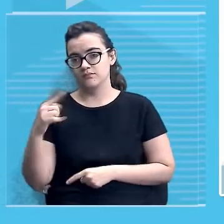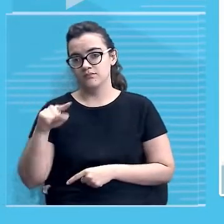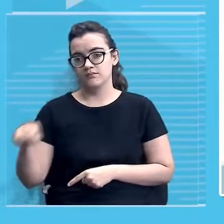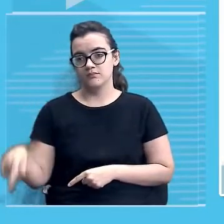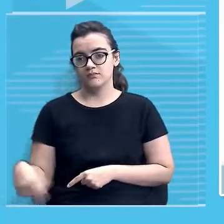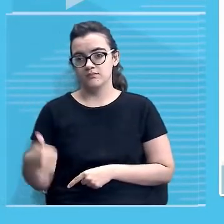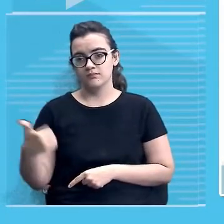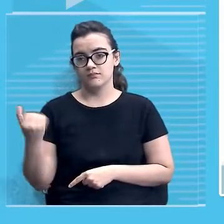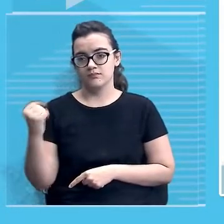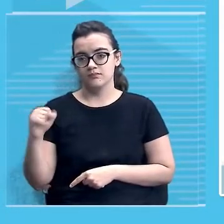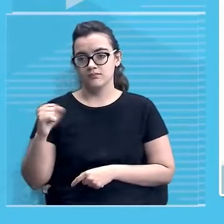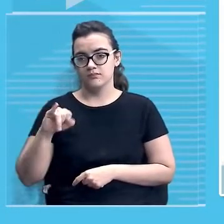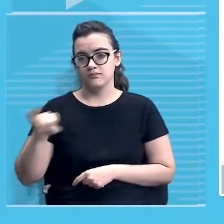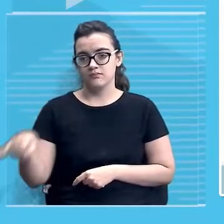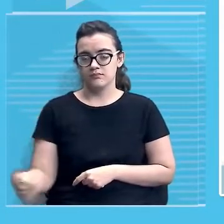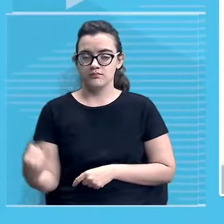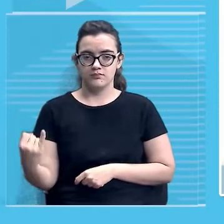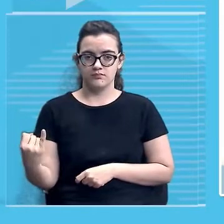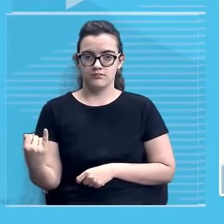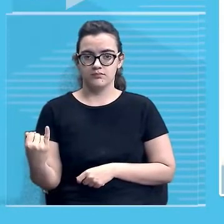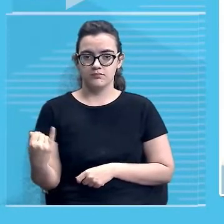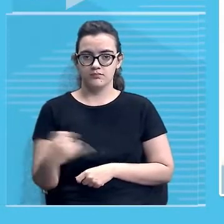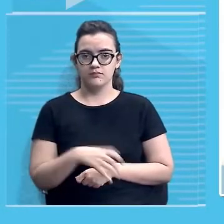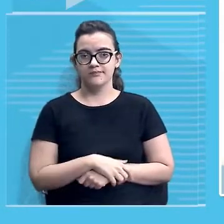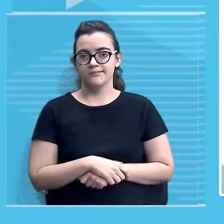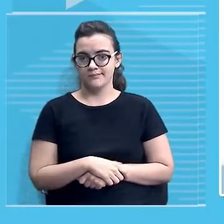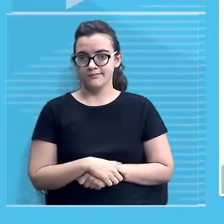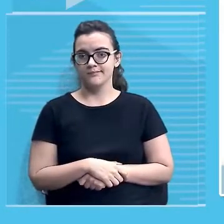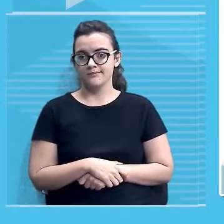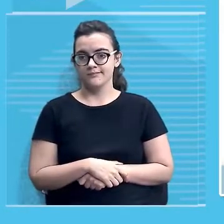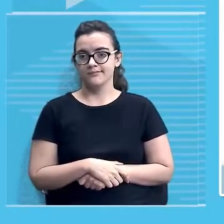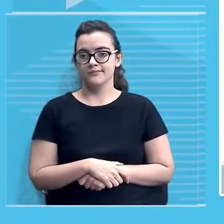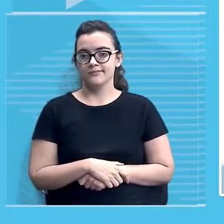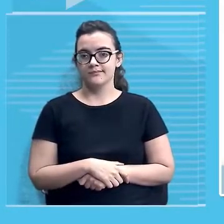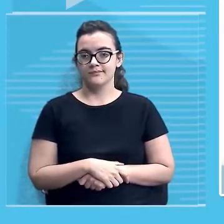4,18 joules, tá?